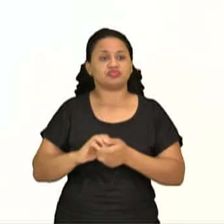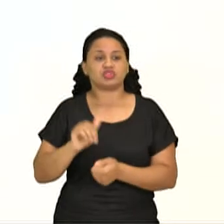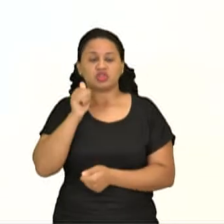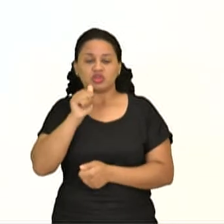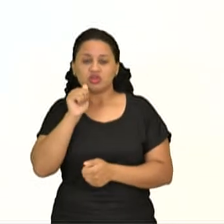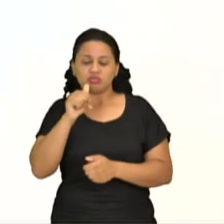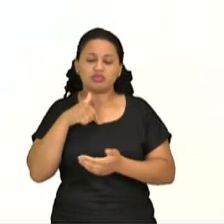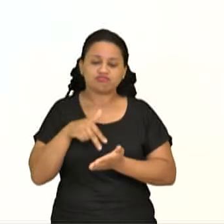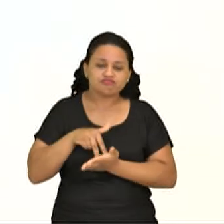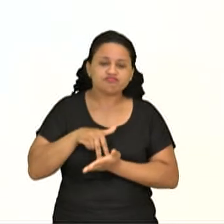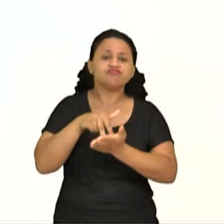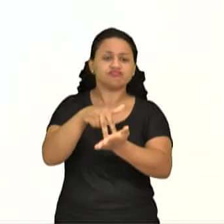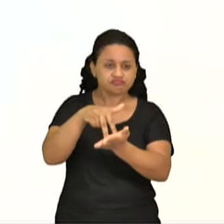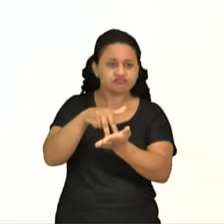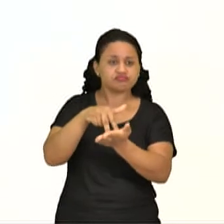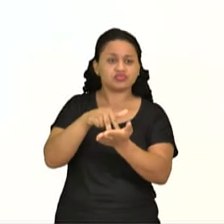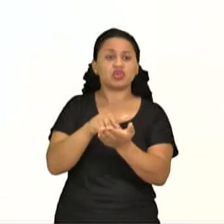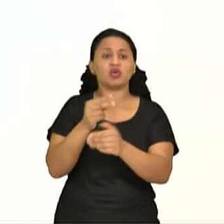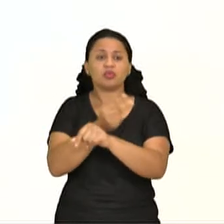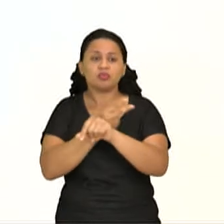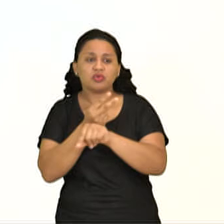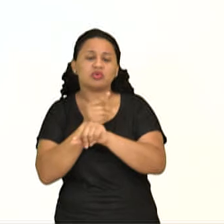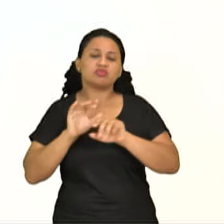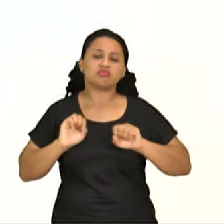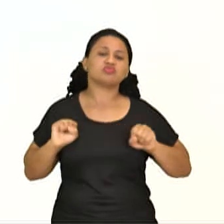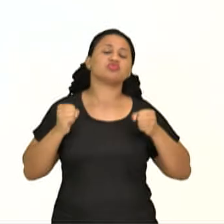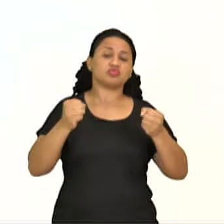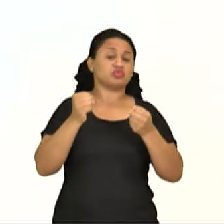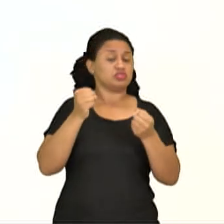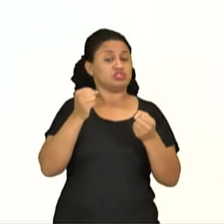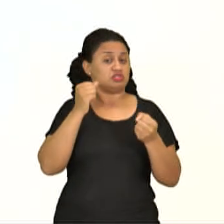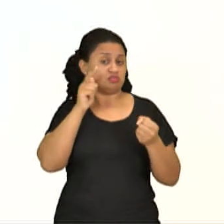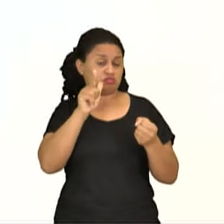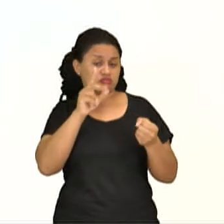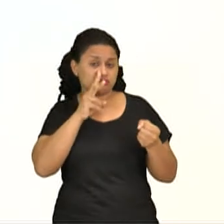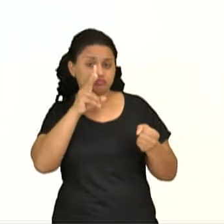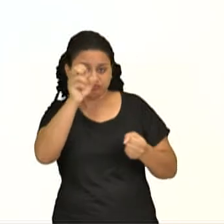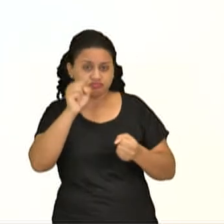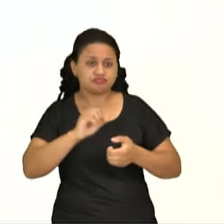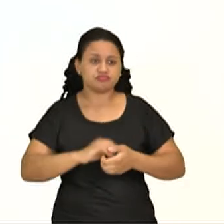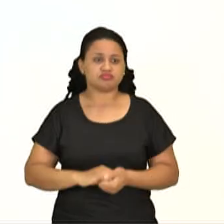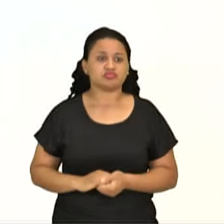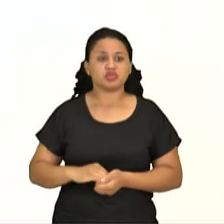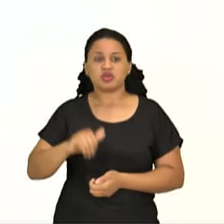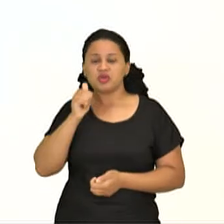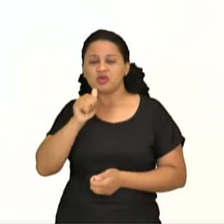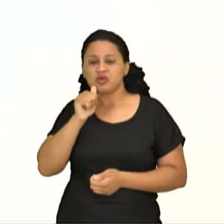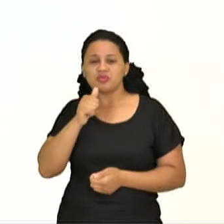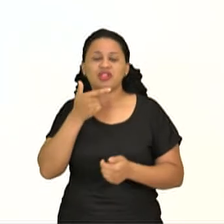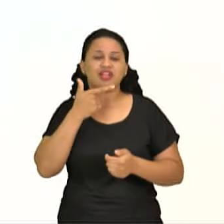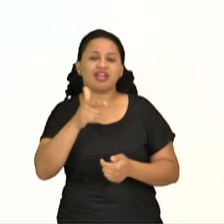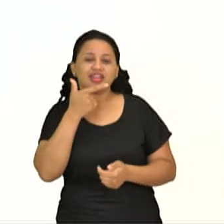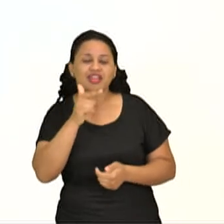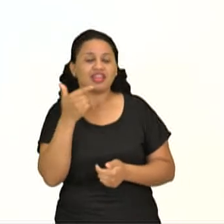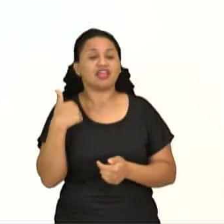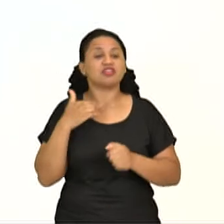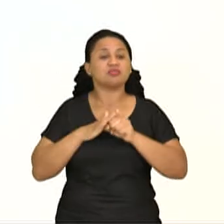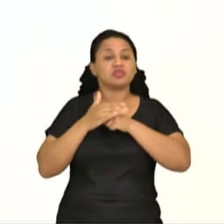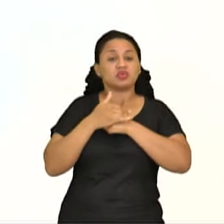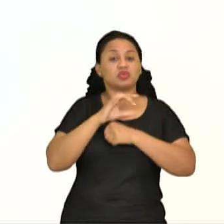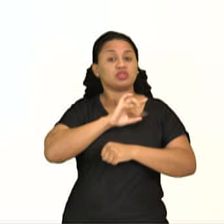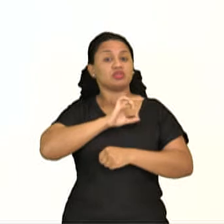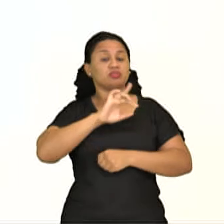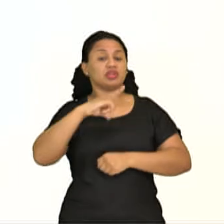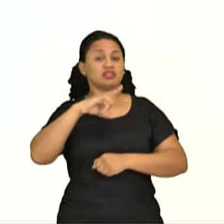fazendo sob imposições, buscando forças para ser forte. Mulher rindo para esconder o medo da